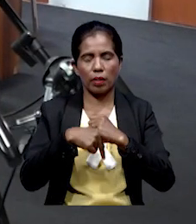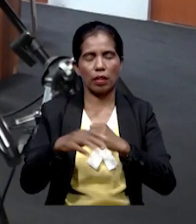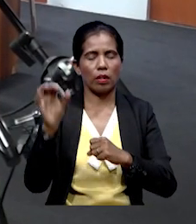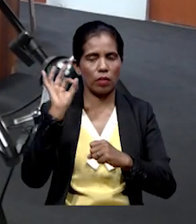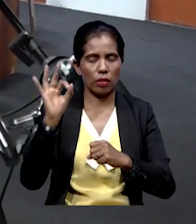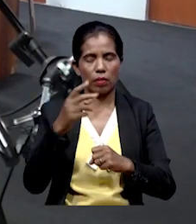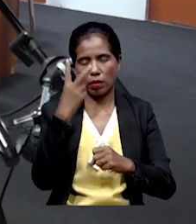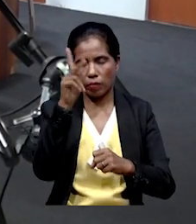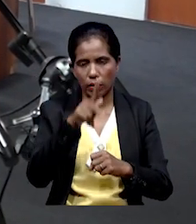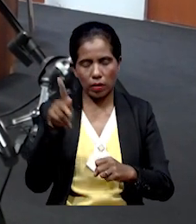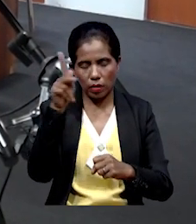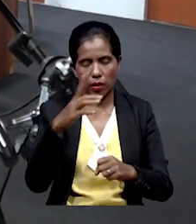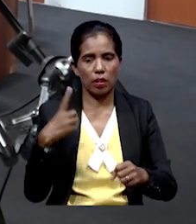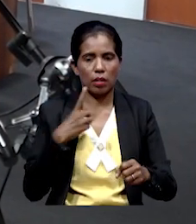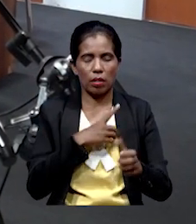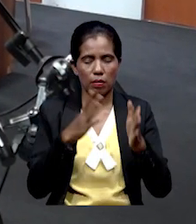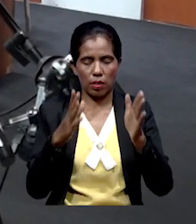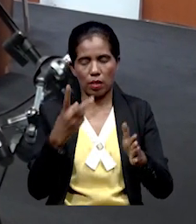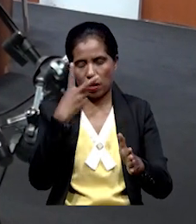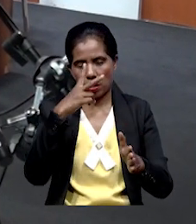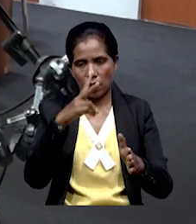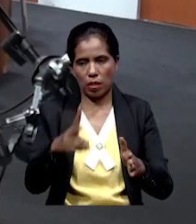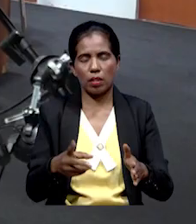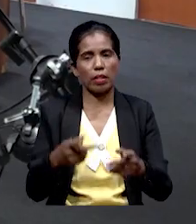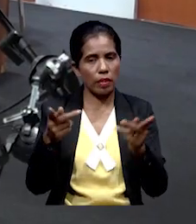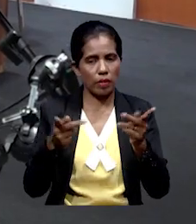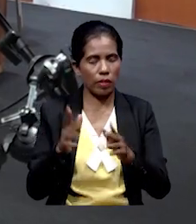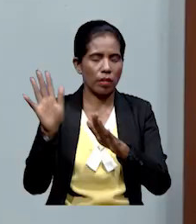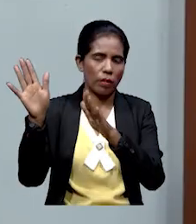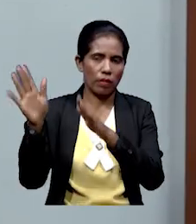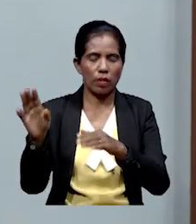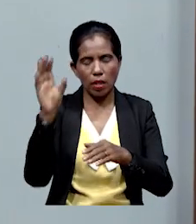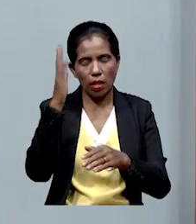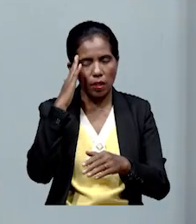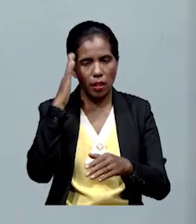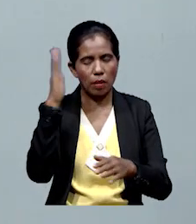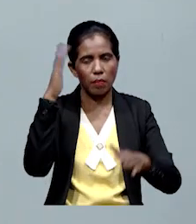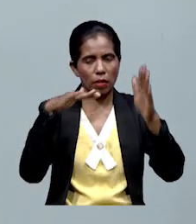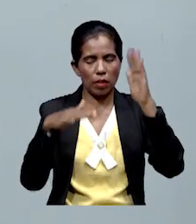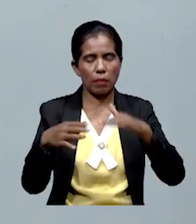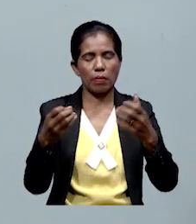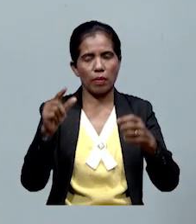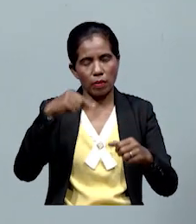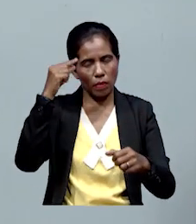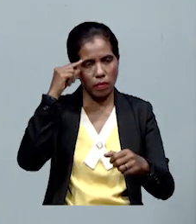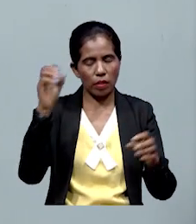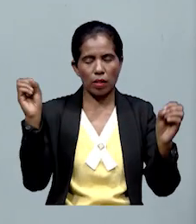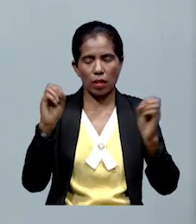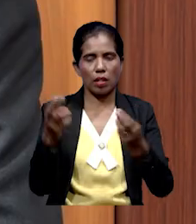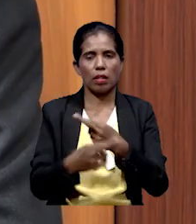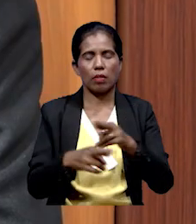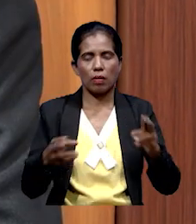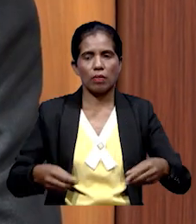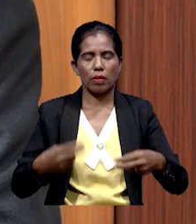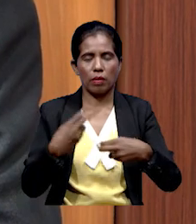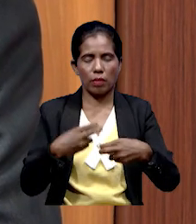e a fiscalização deputado Siranian durante a base identifica problema Barak nebe governo la resolve no foi